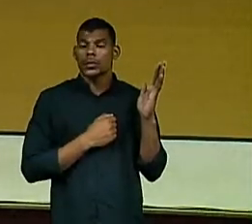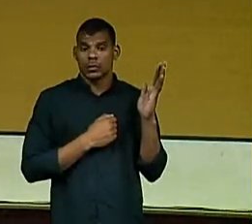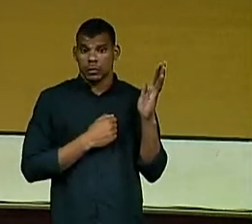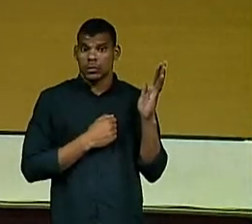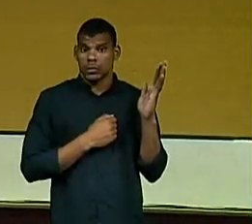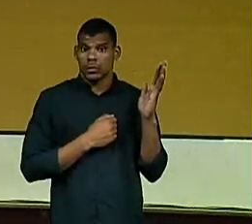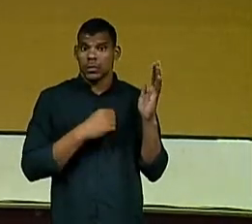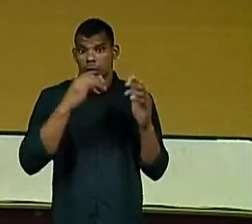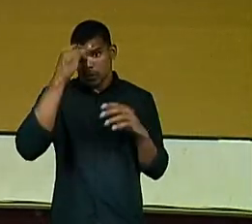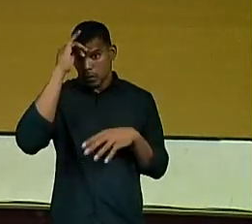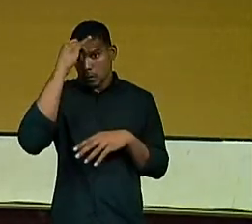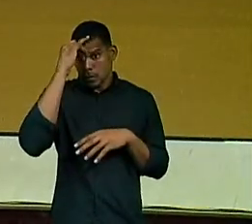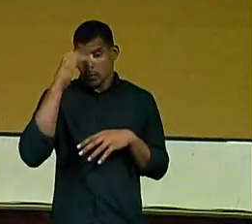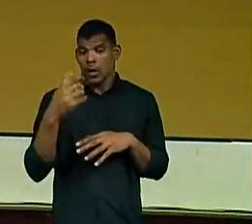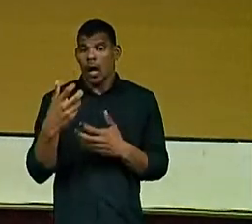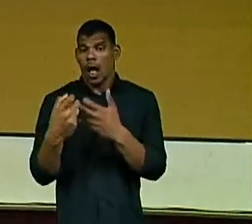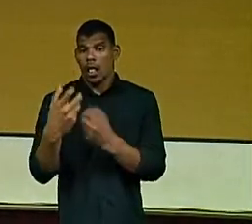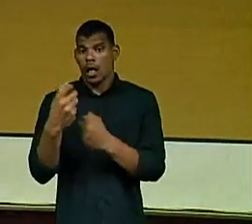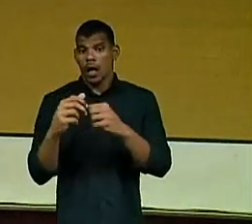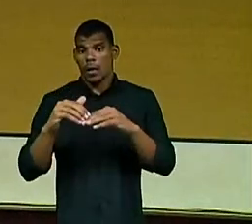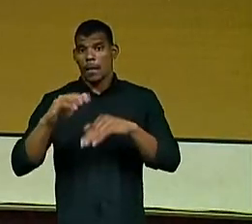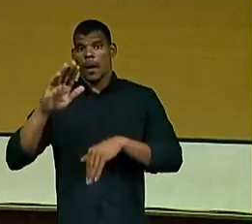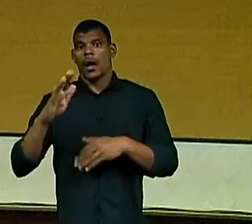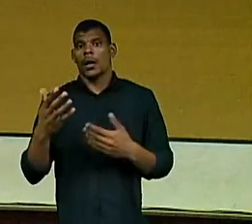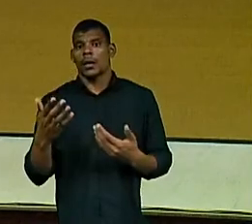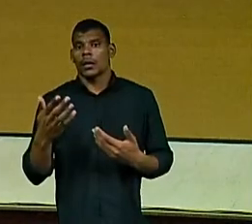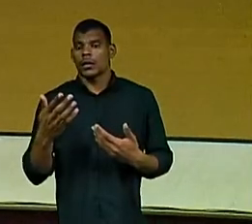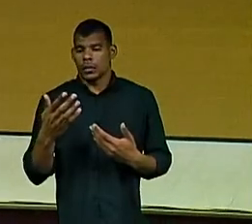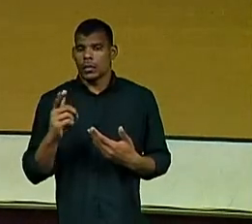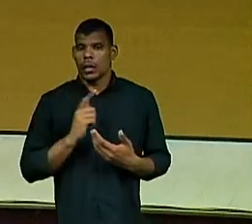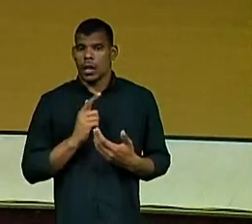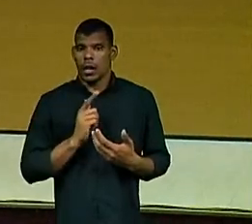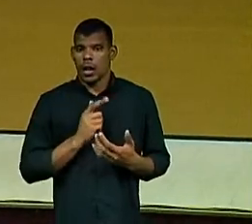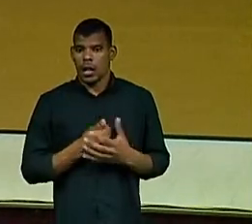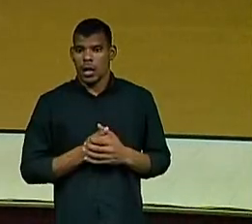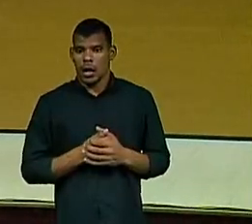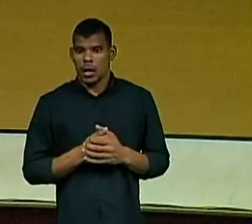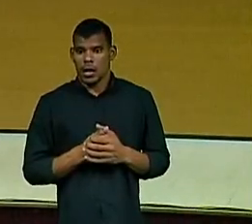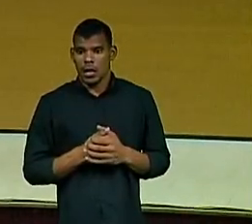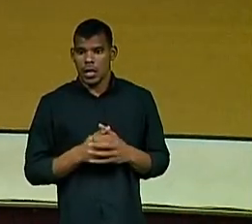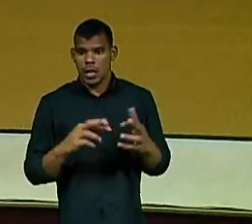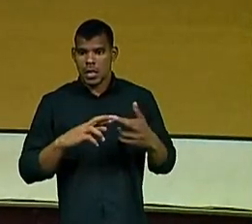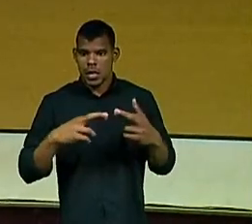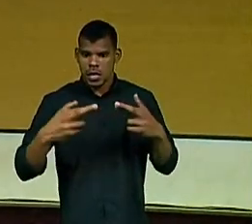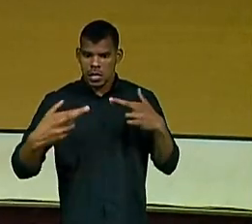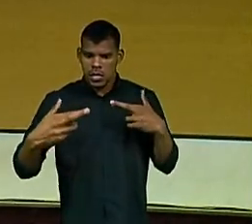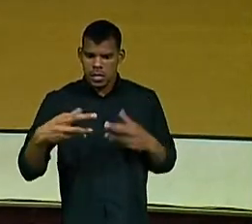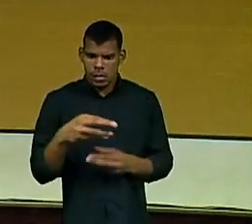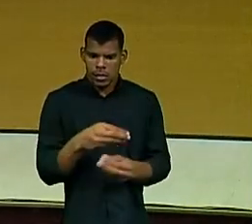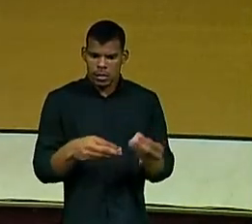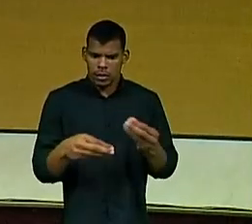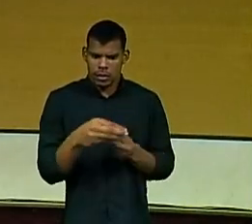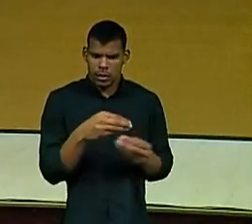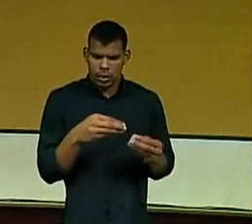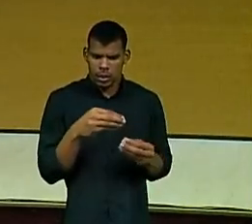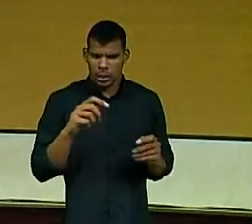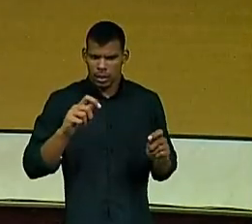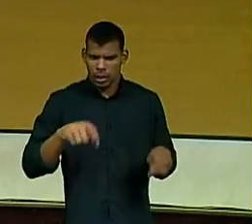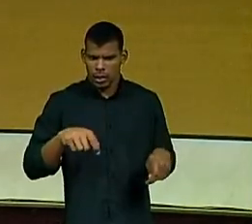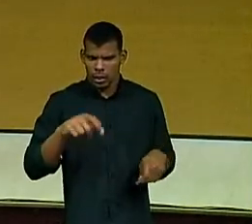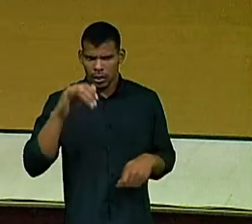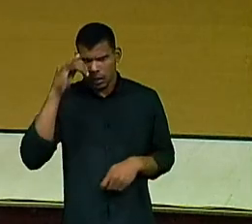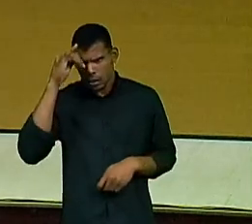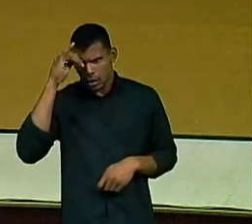vaca produzir mais leite e assim nós temos uma melhor produção porque não transferir o gene para o gado